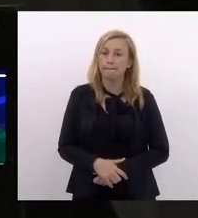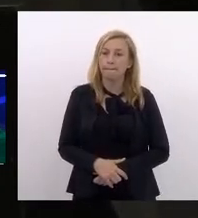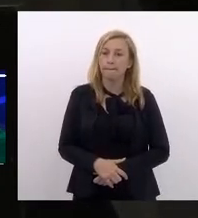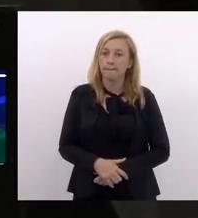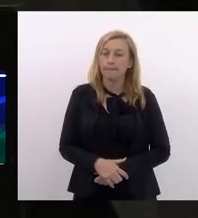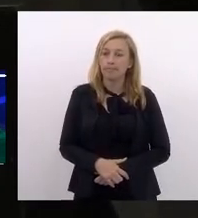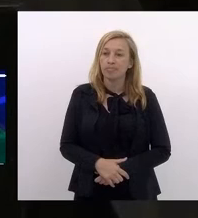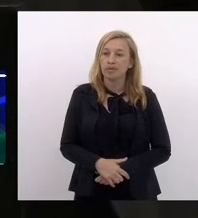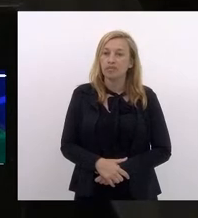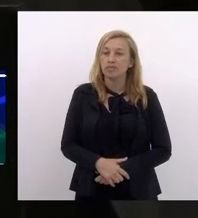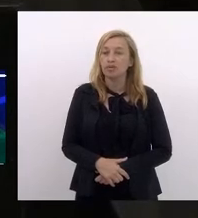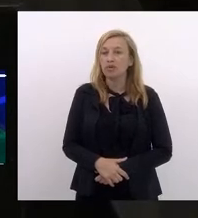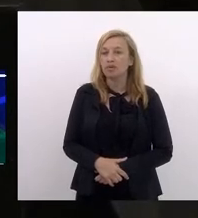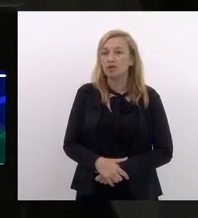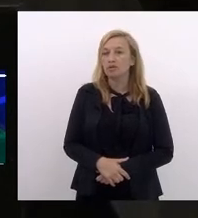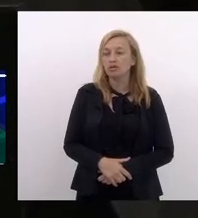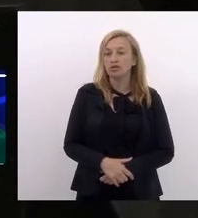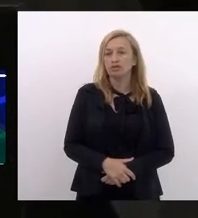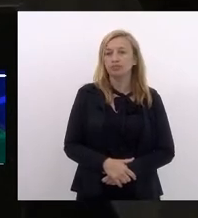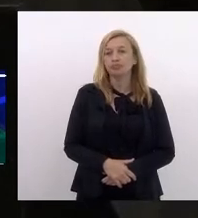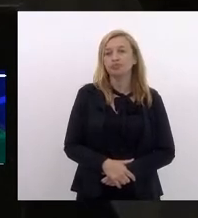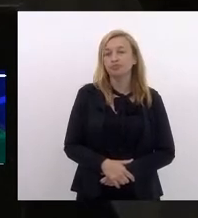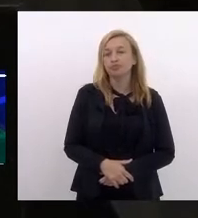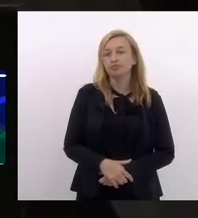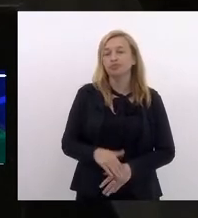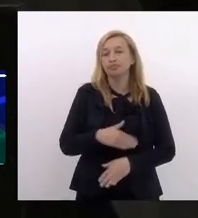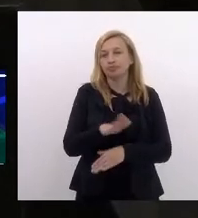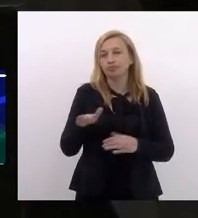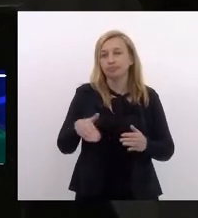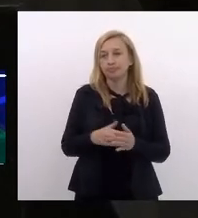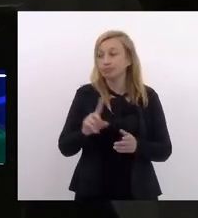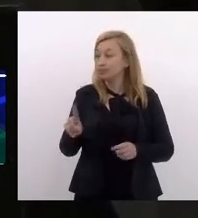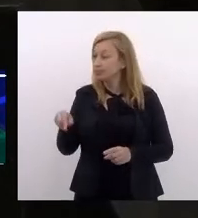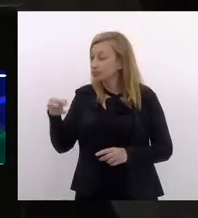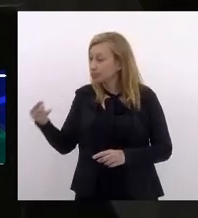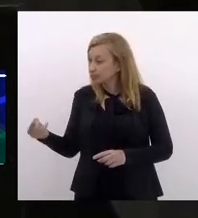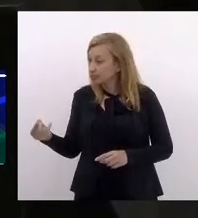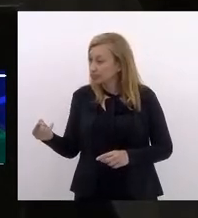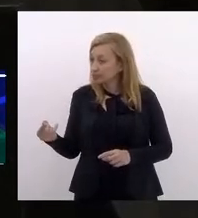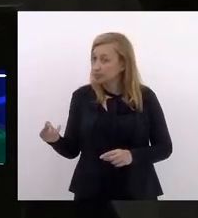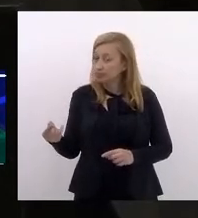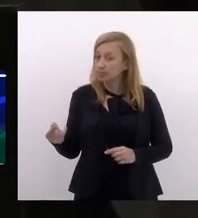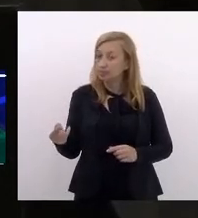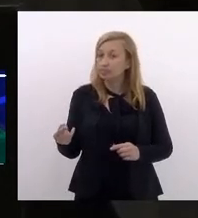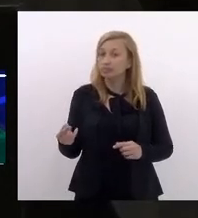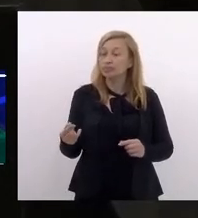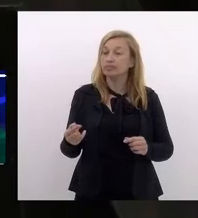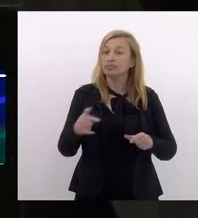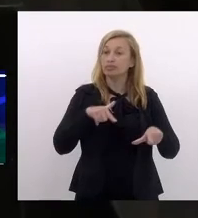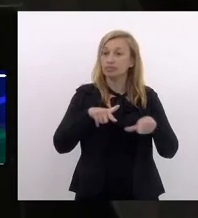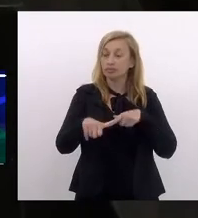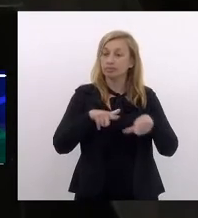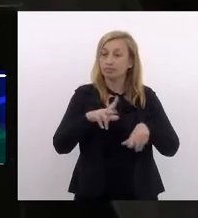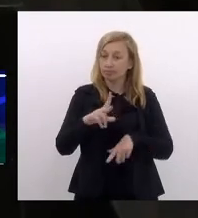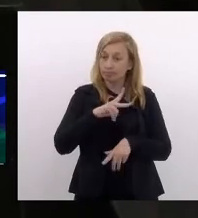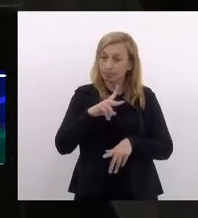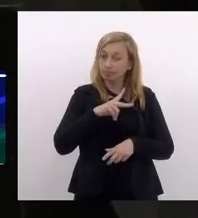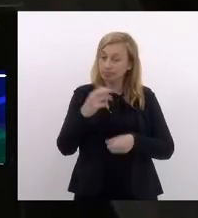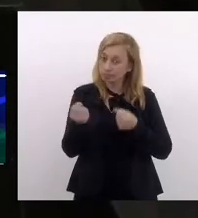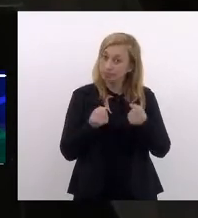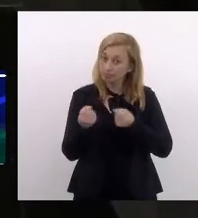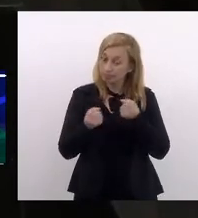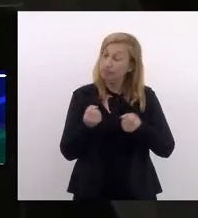Isso será uma tragédia para todos os outros prestadores de serviço que